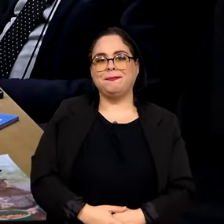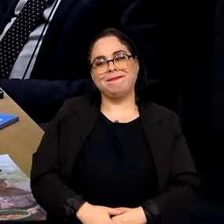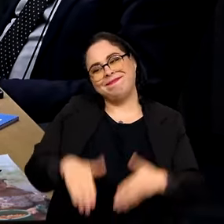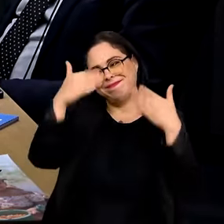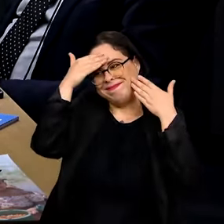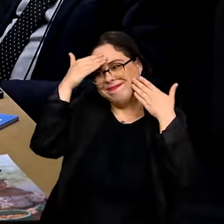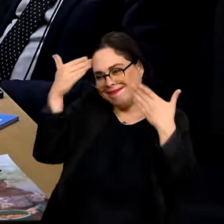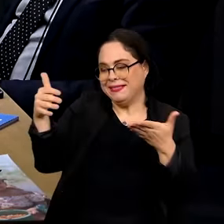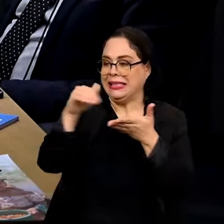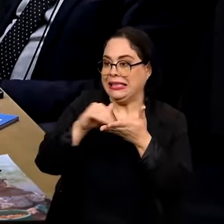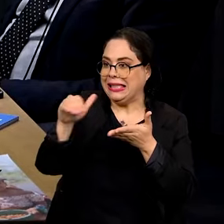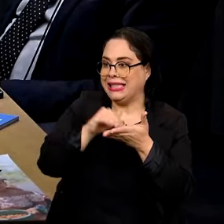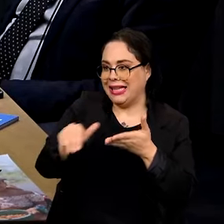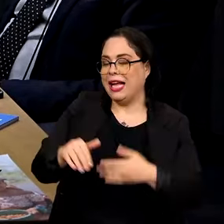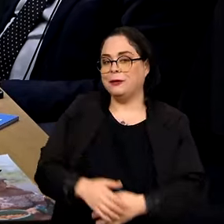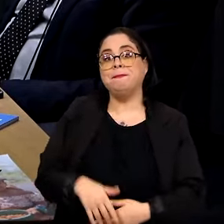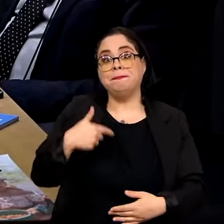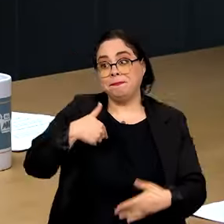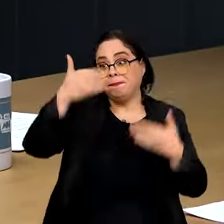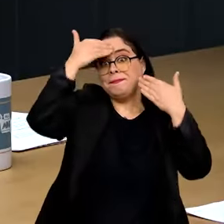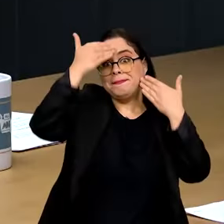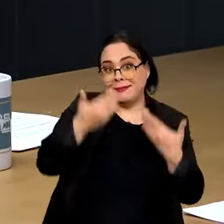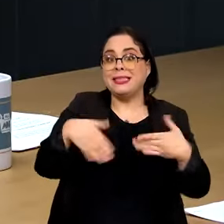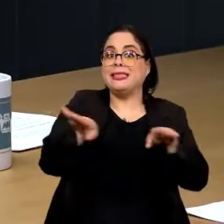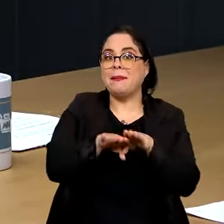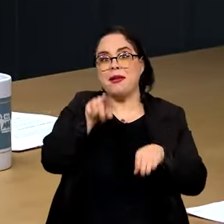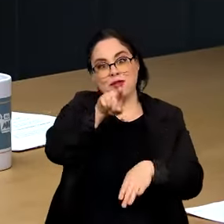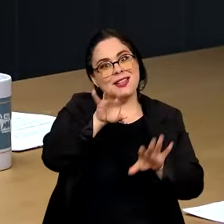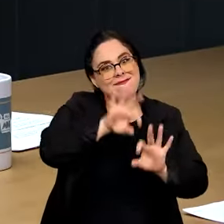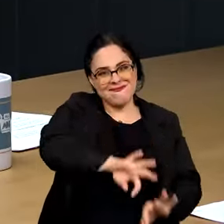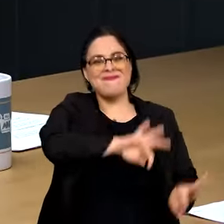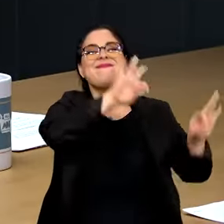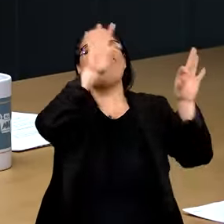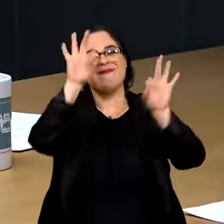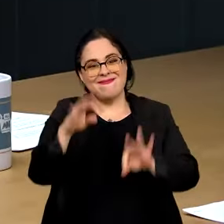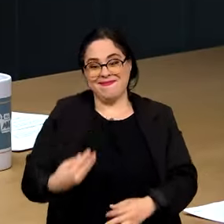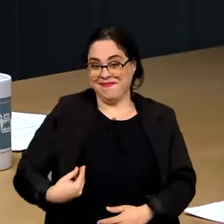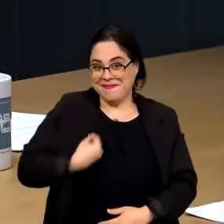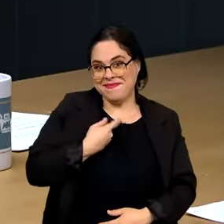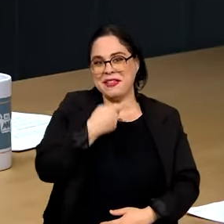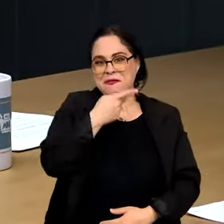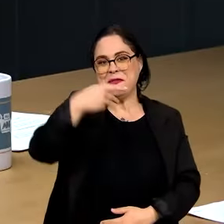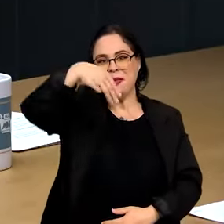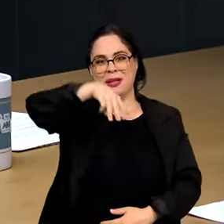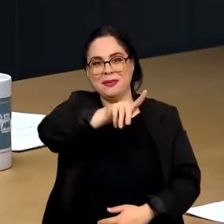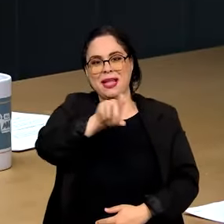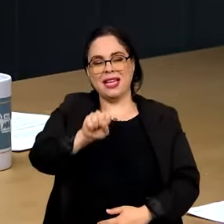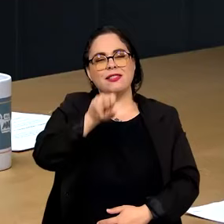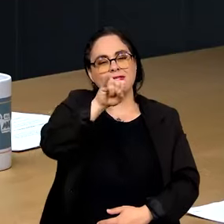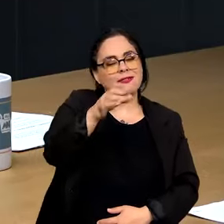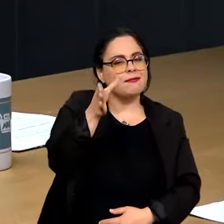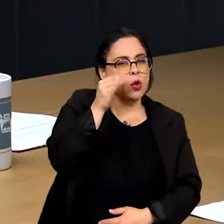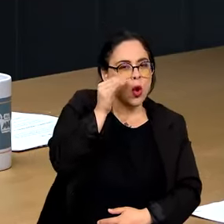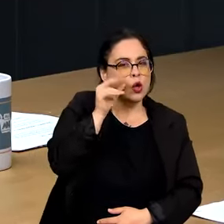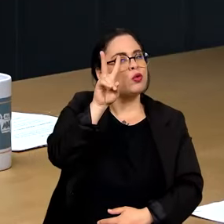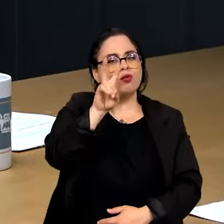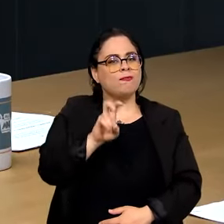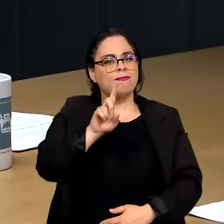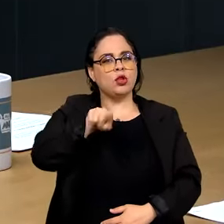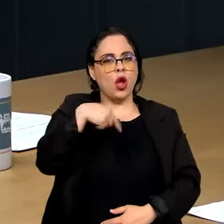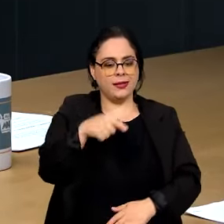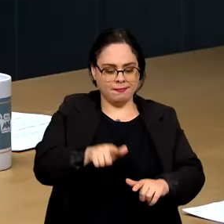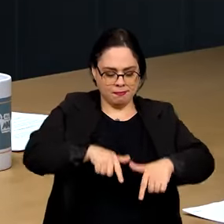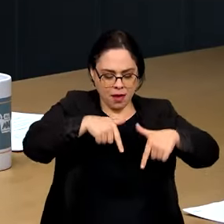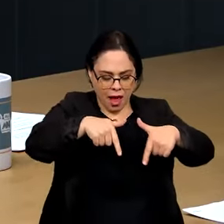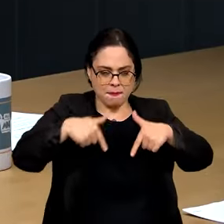beneficiários muito obrigada secretário e eu agradeço também a você que nos acompanhou aqui no Fala MDS se você quer saber